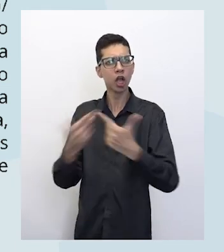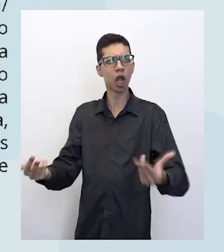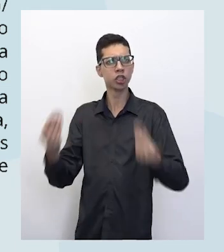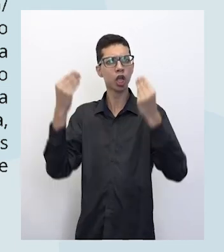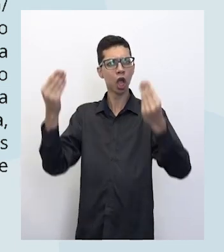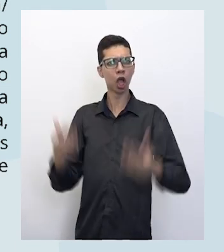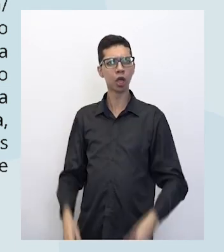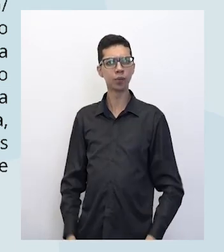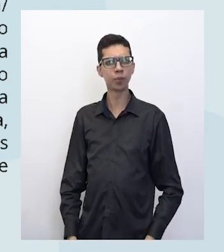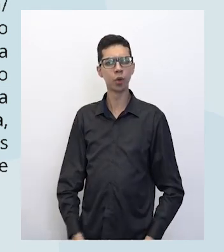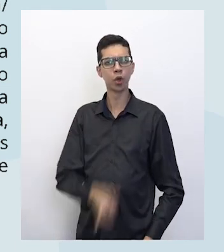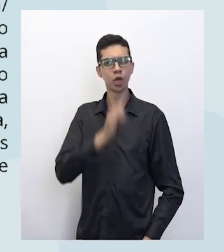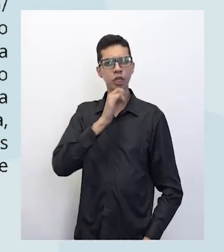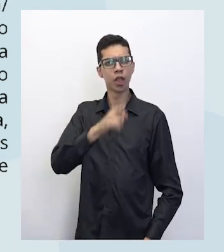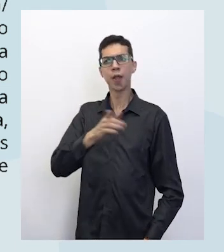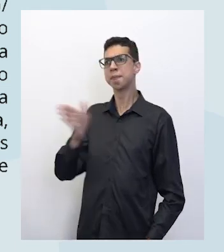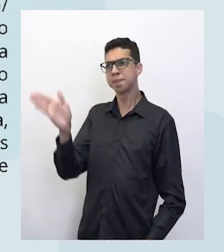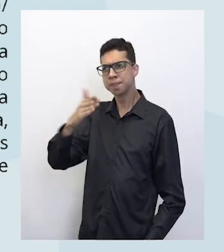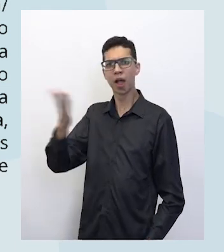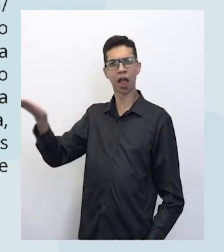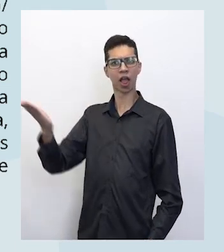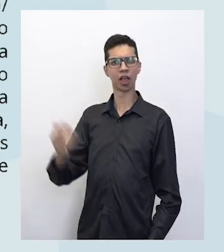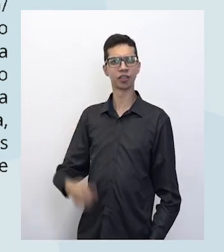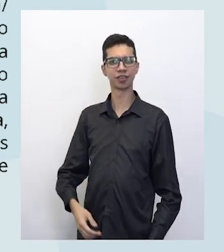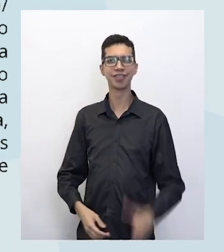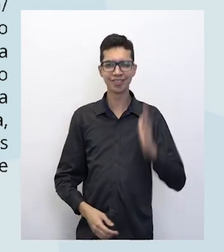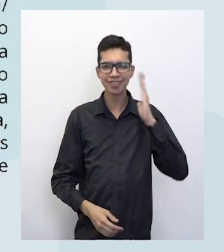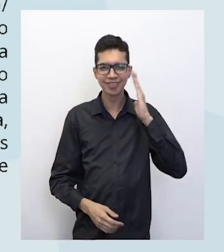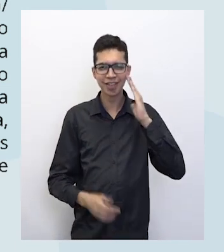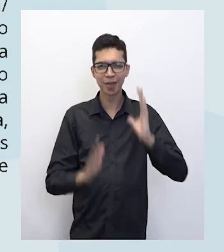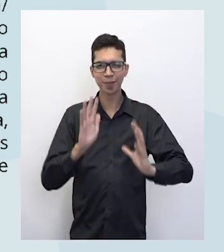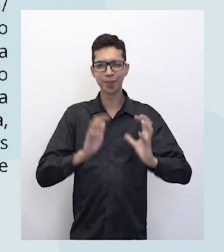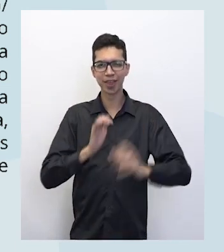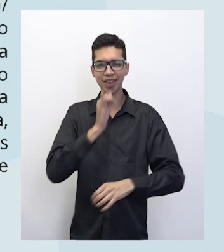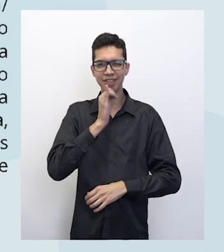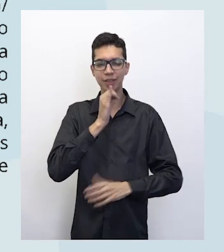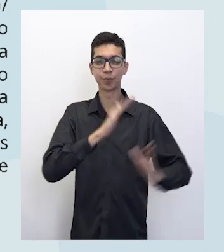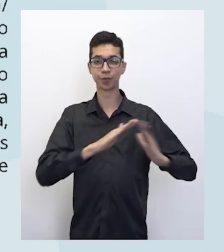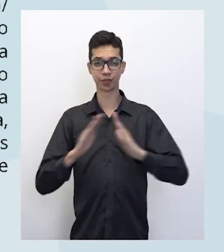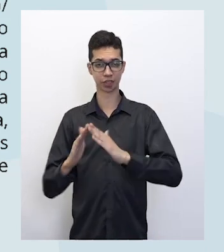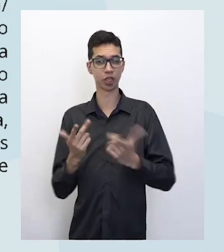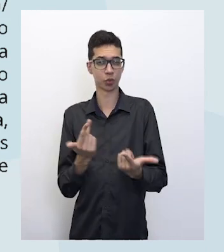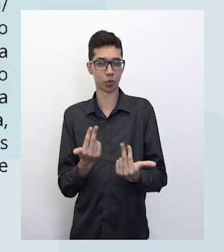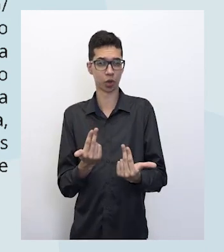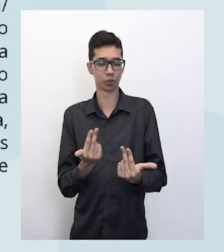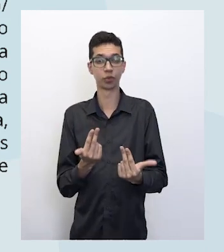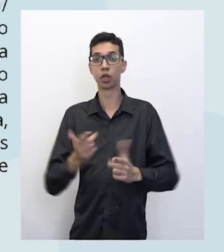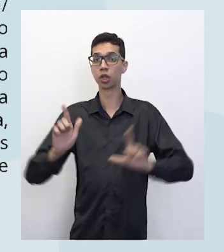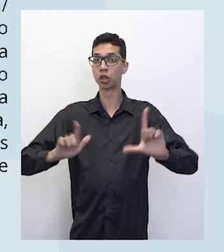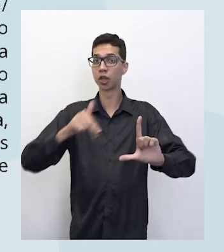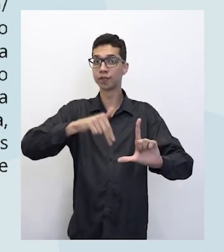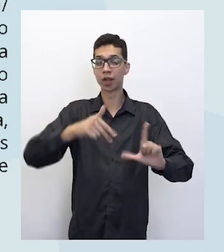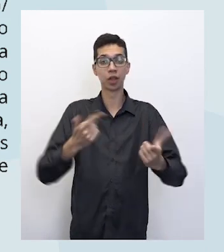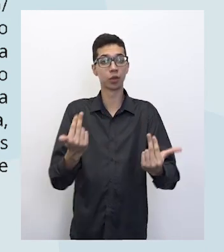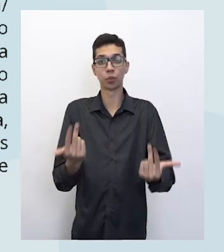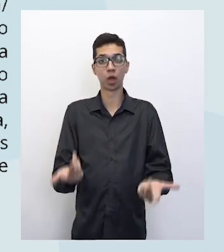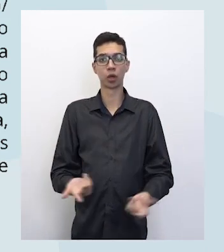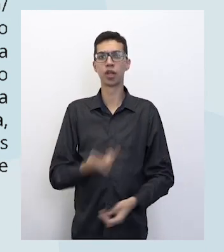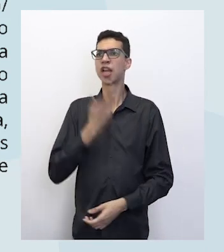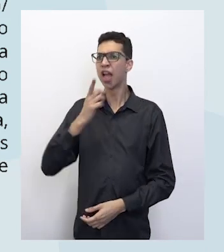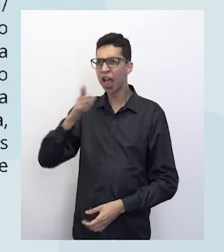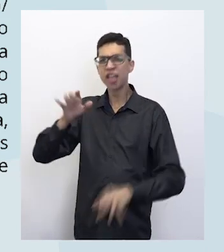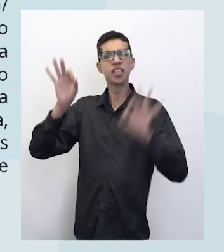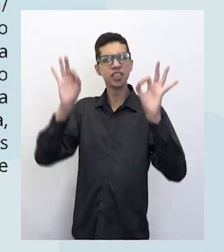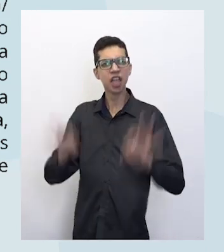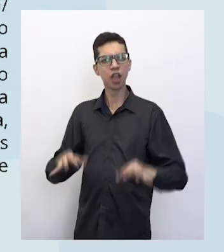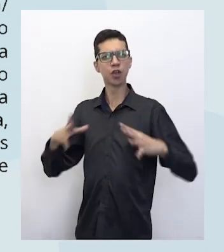bate nela. Sabe aquelas brigas que tem, né, entre vizinhas, né, na novela? Isso aí, ela é folgada. Ou